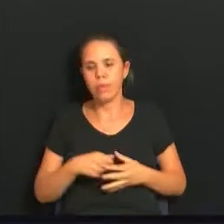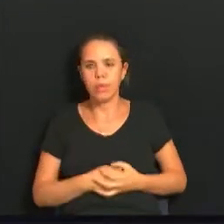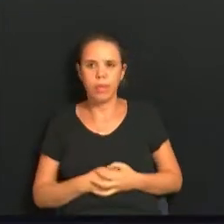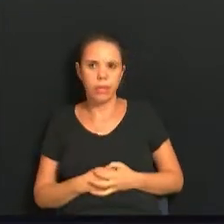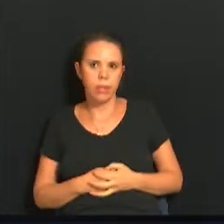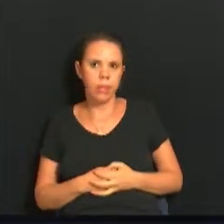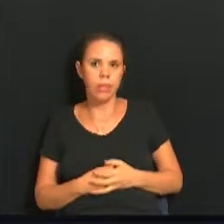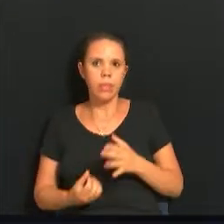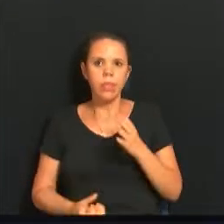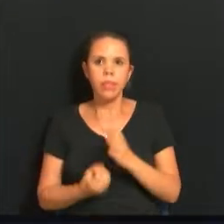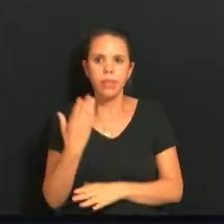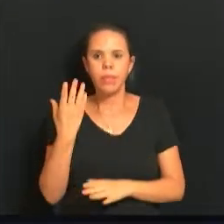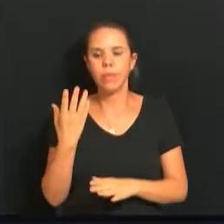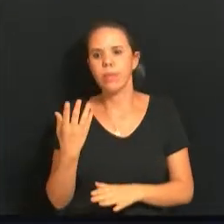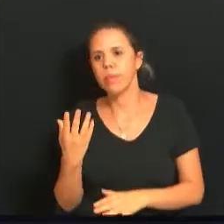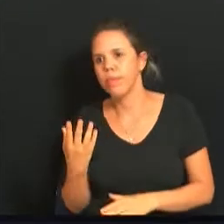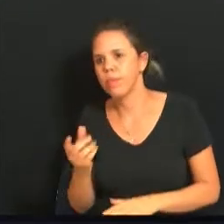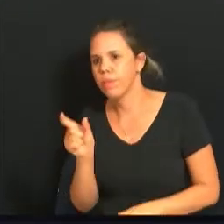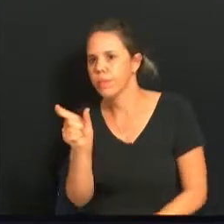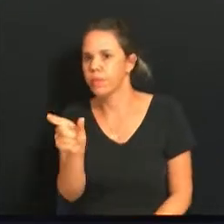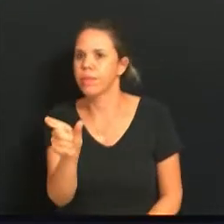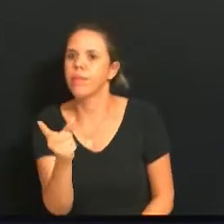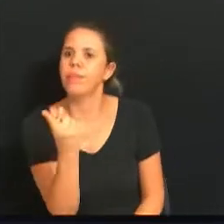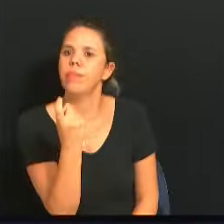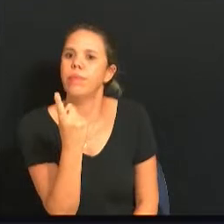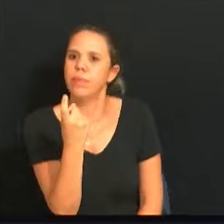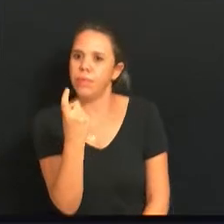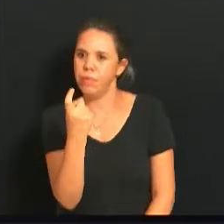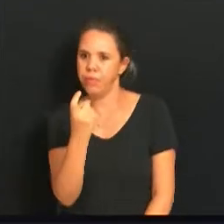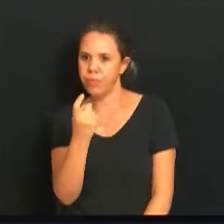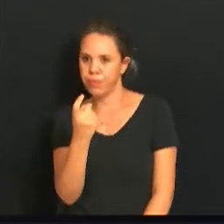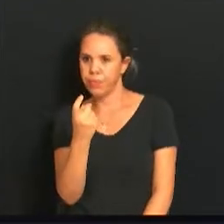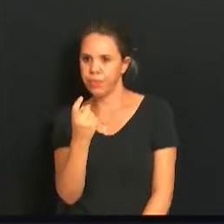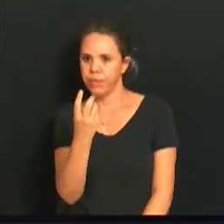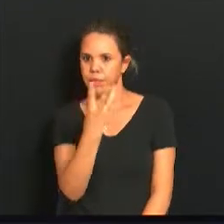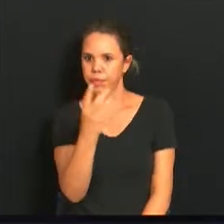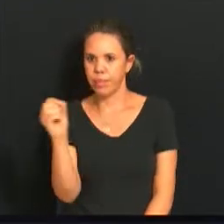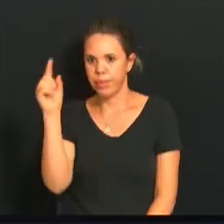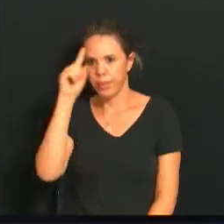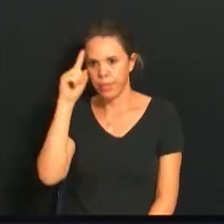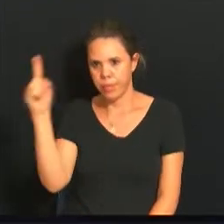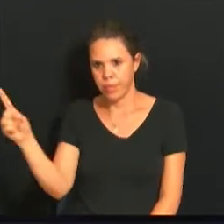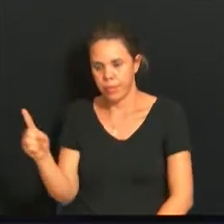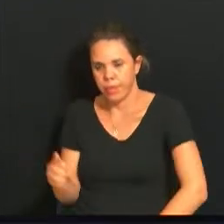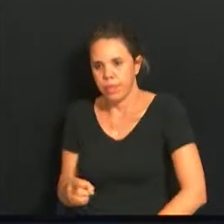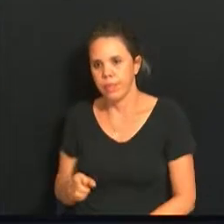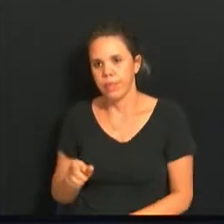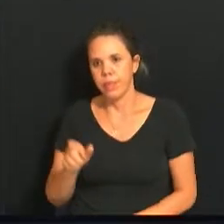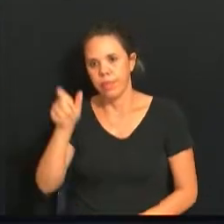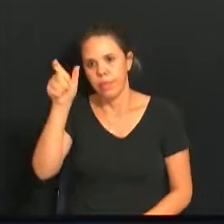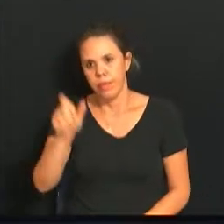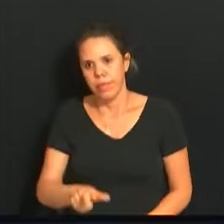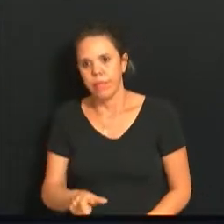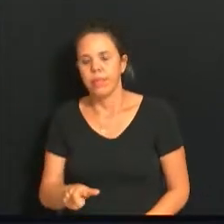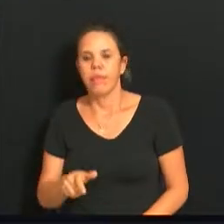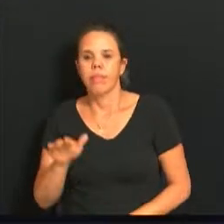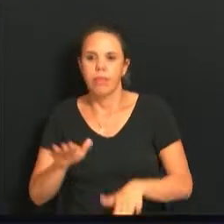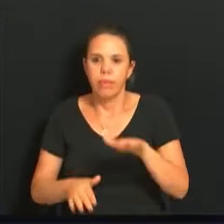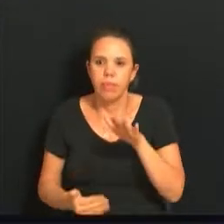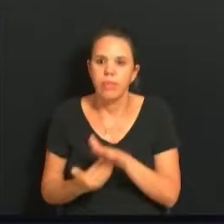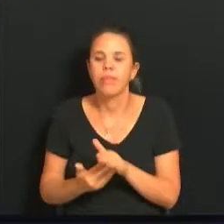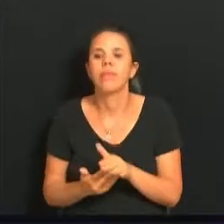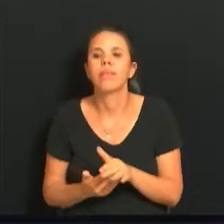a criação do bilhete único com validade de 30 dias para passageiros esporádicos,